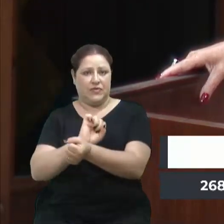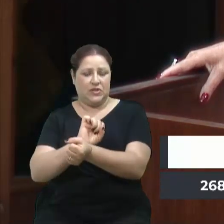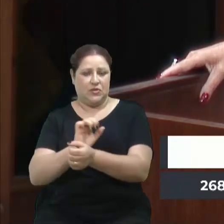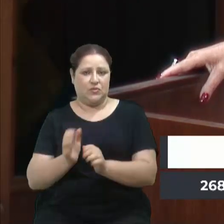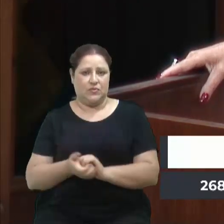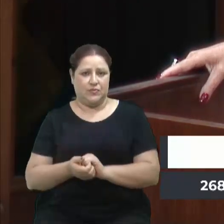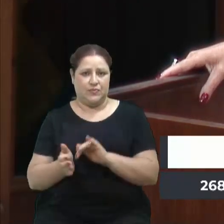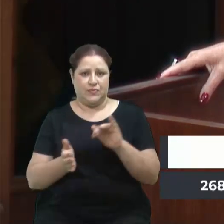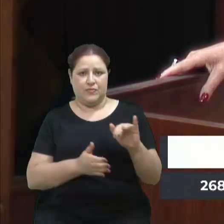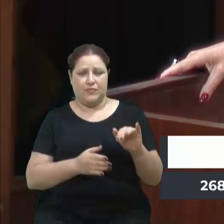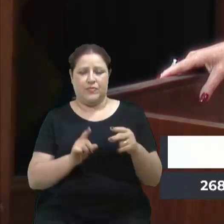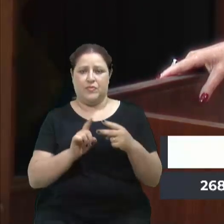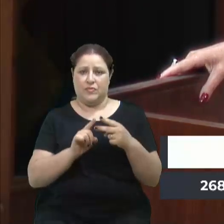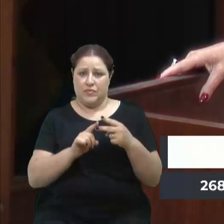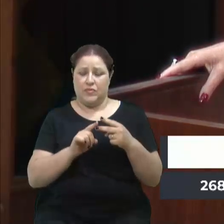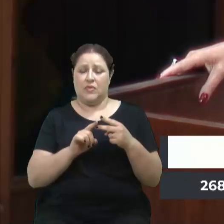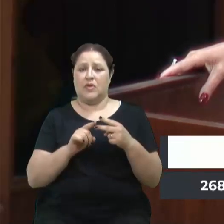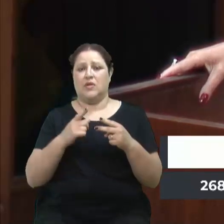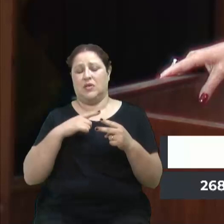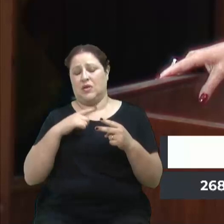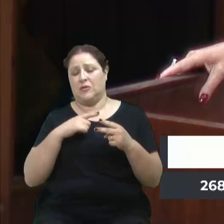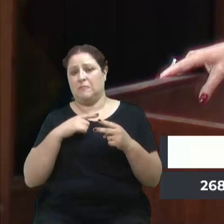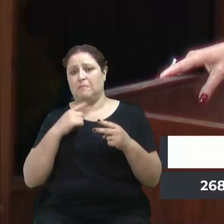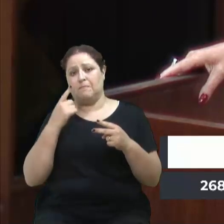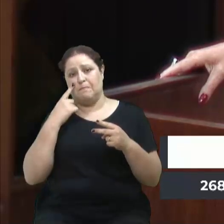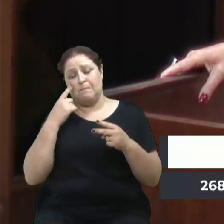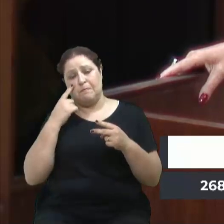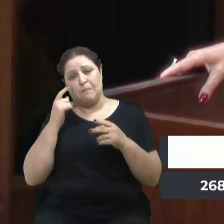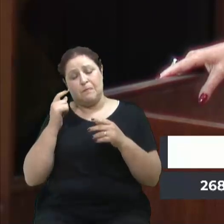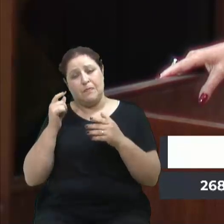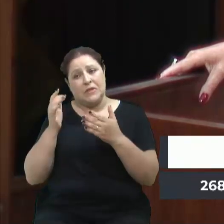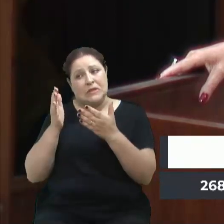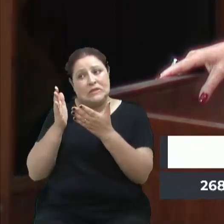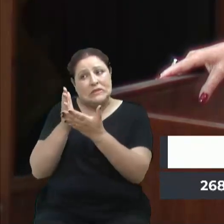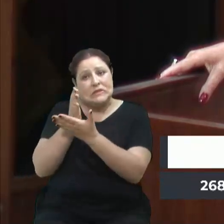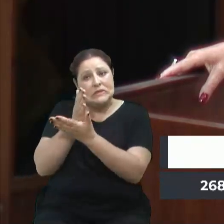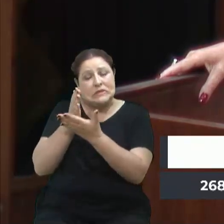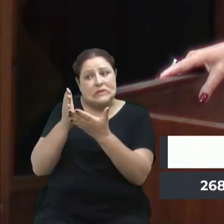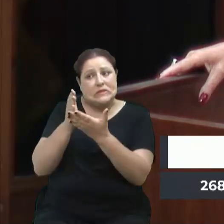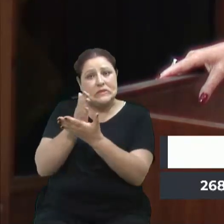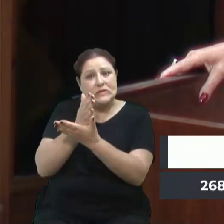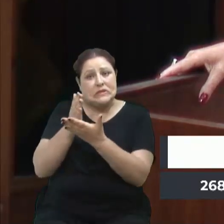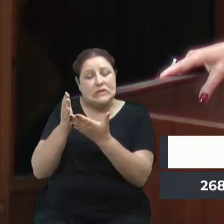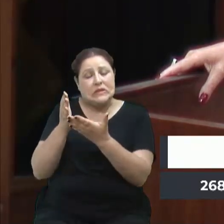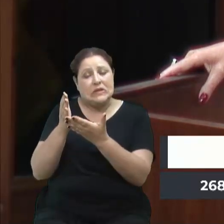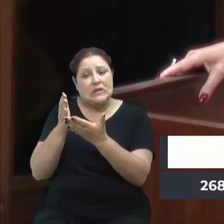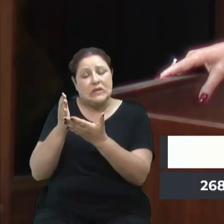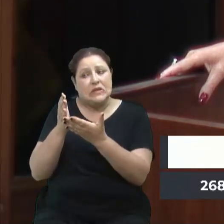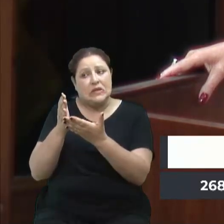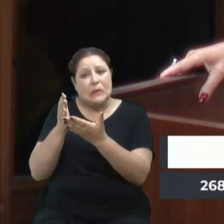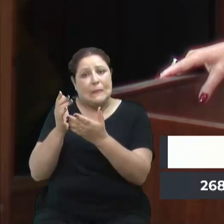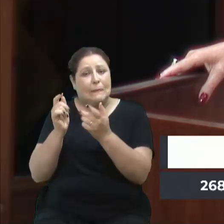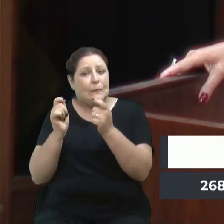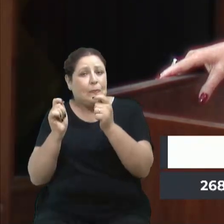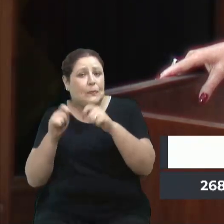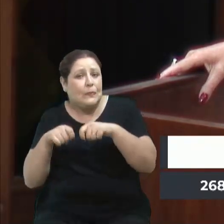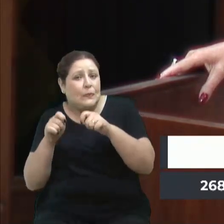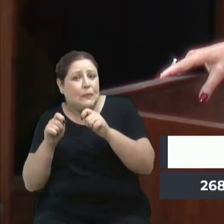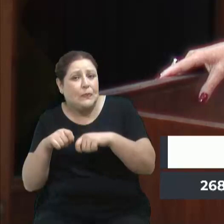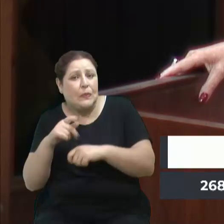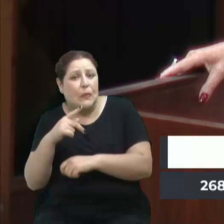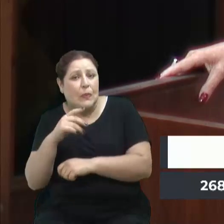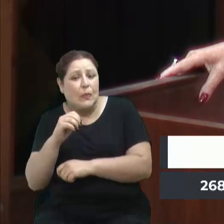Brigada Militar. Eu disse possível e eu disse de alguns, para ninguém depois dizer que estamos condenando a